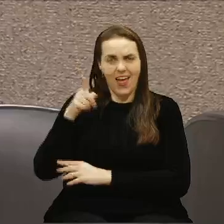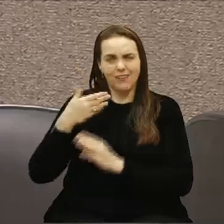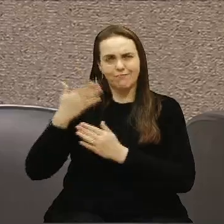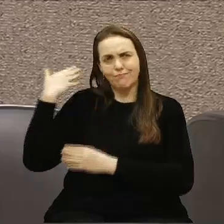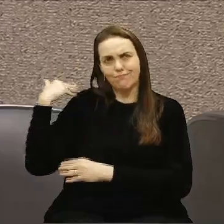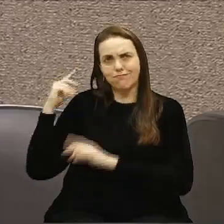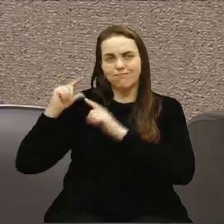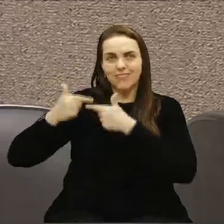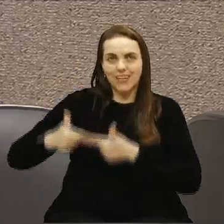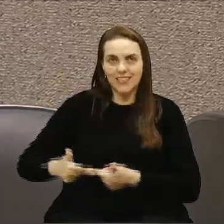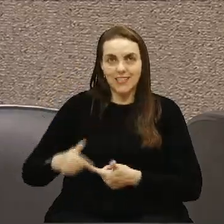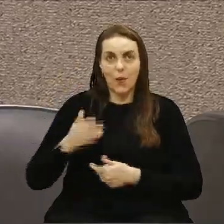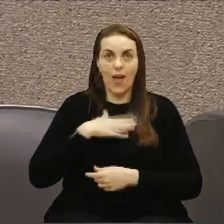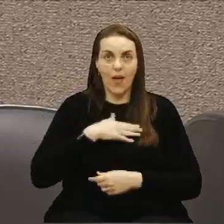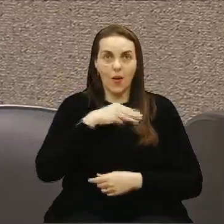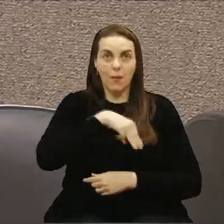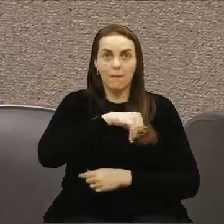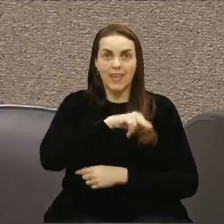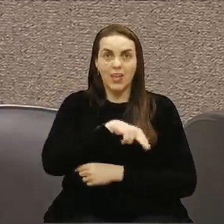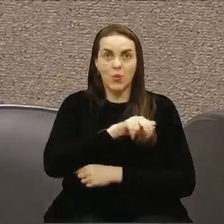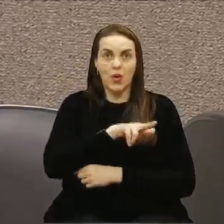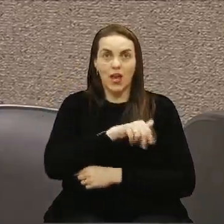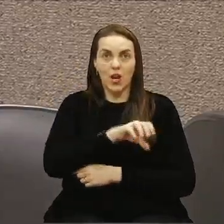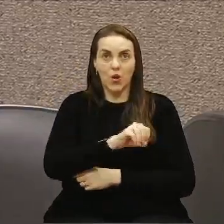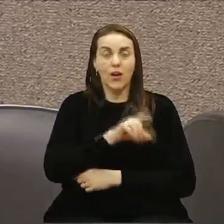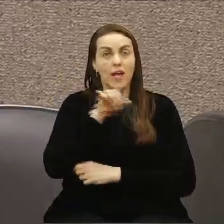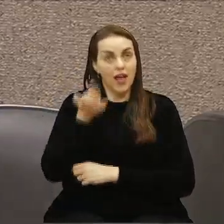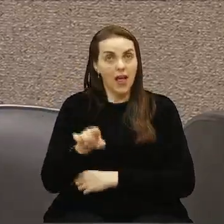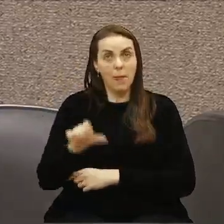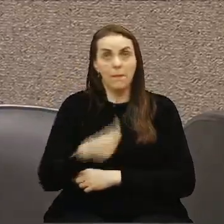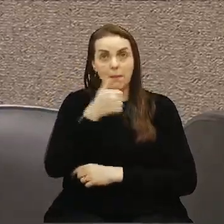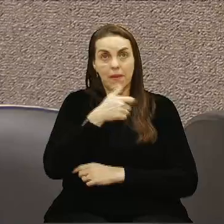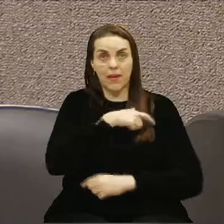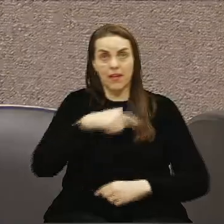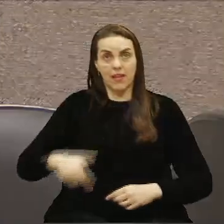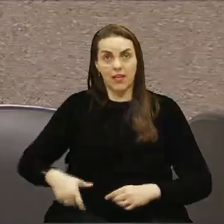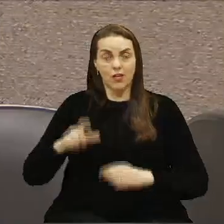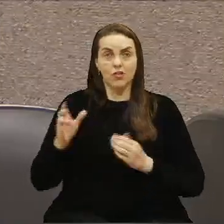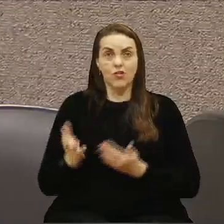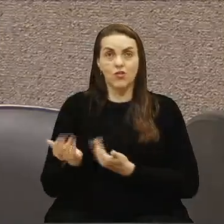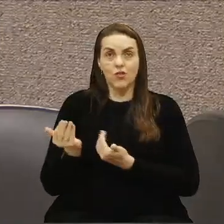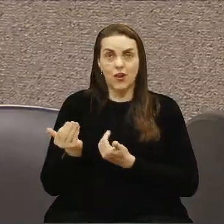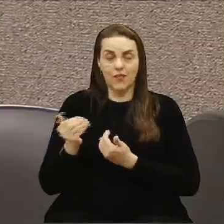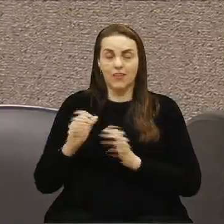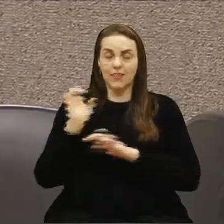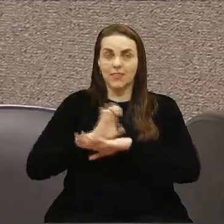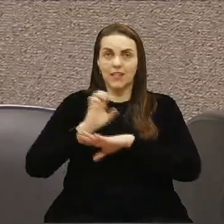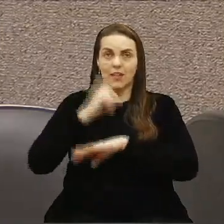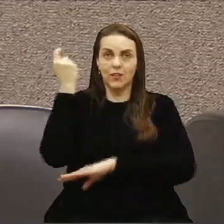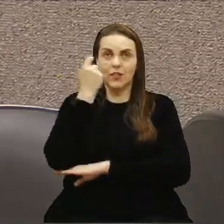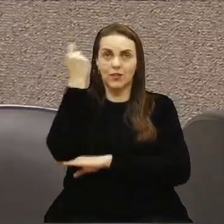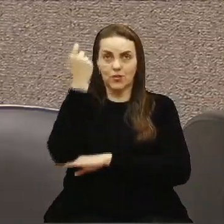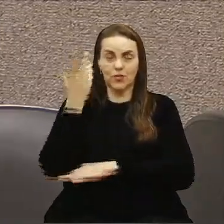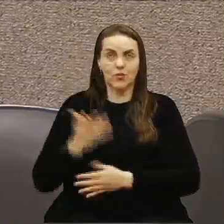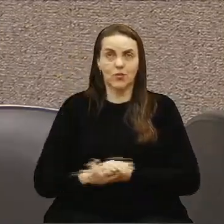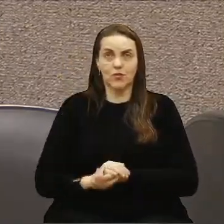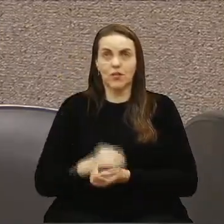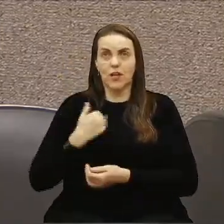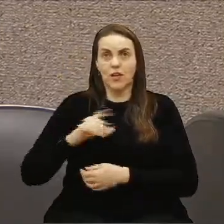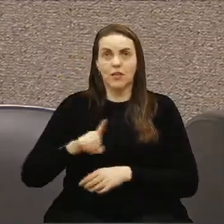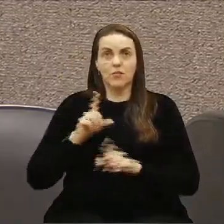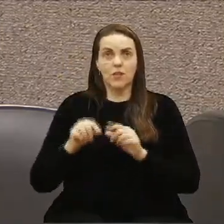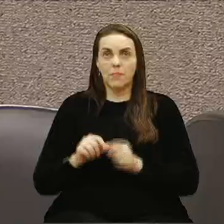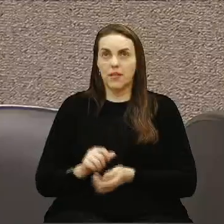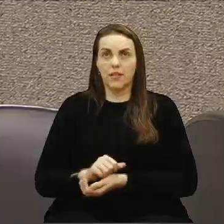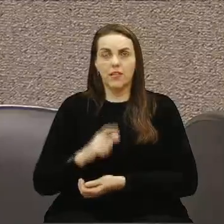Rodeio Minuano. E a Shirley foi primeira prenda juvenil do estado do Rio Grande do Sul. Ela é uma das estrelas, né?